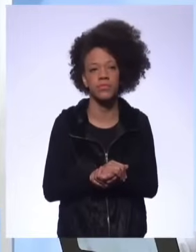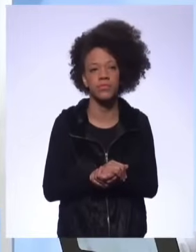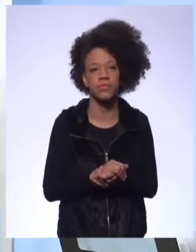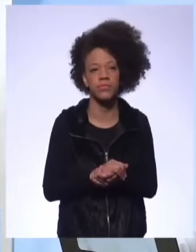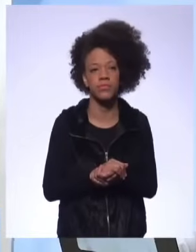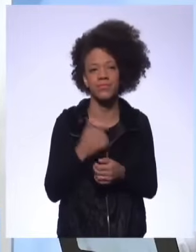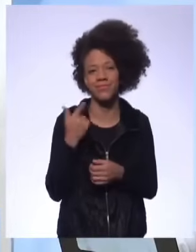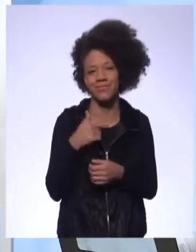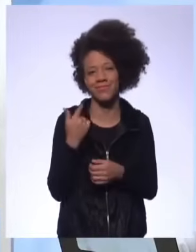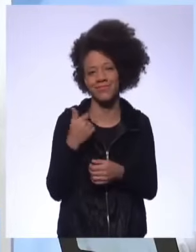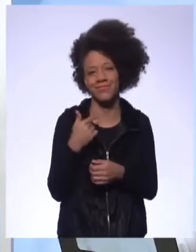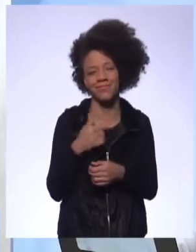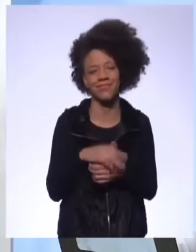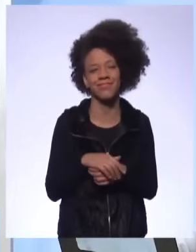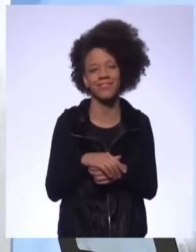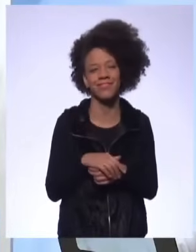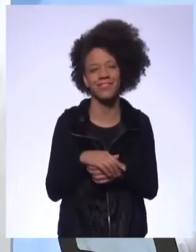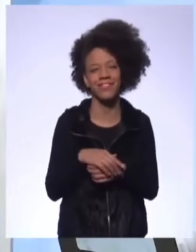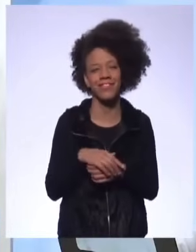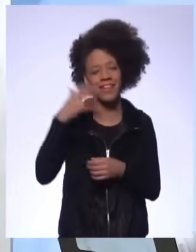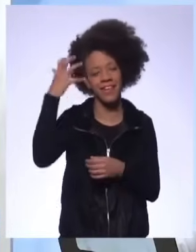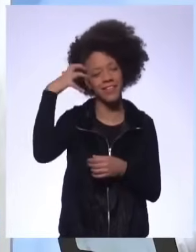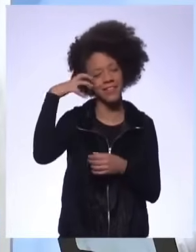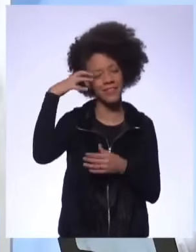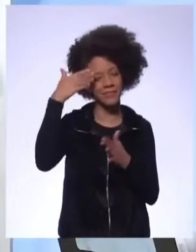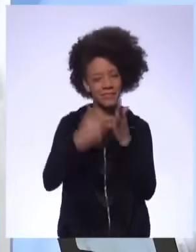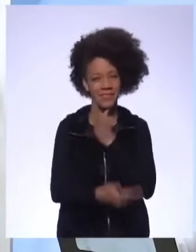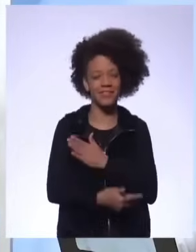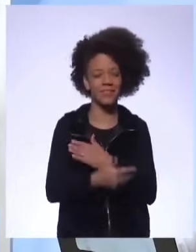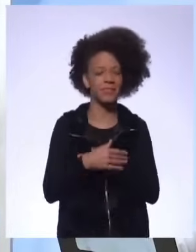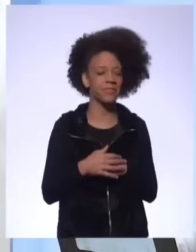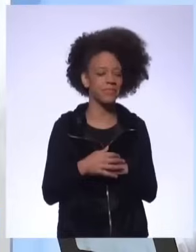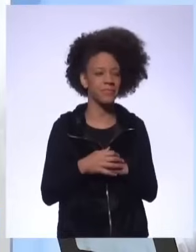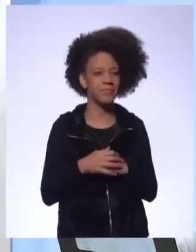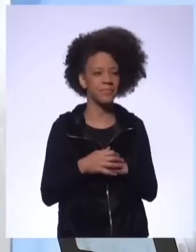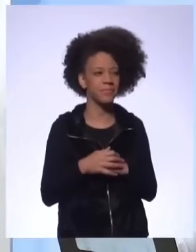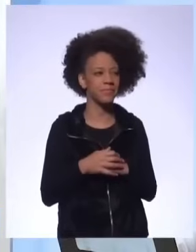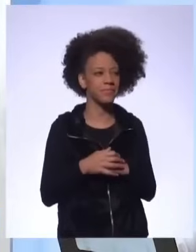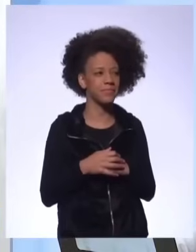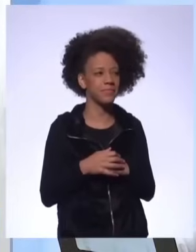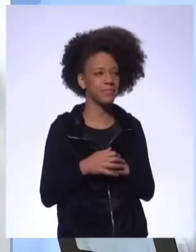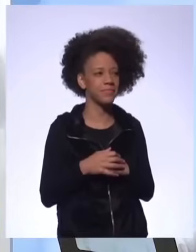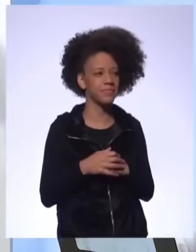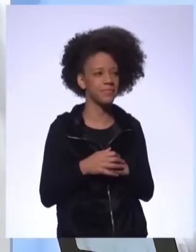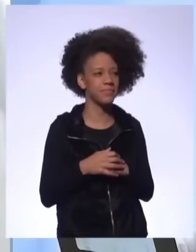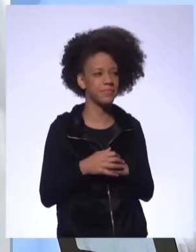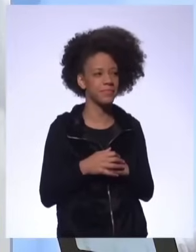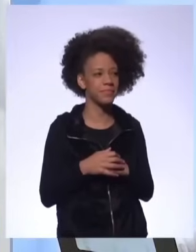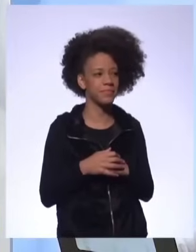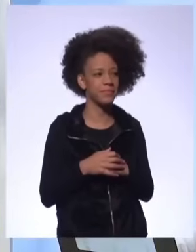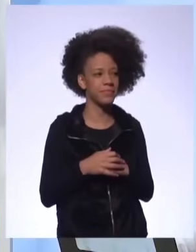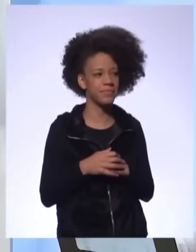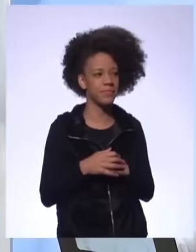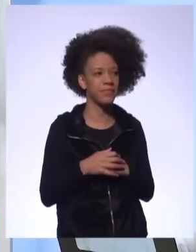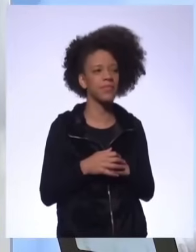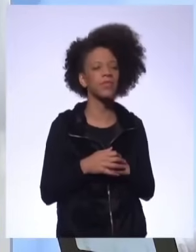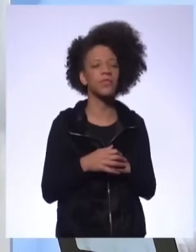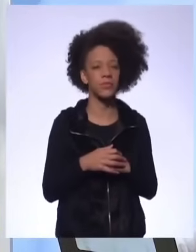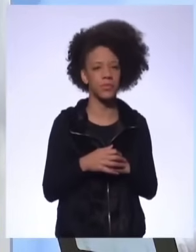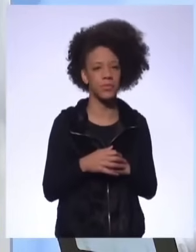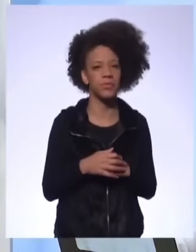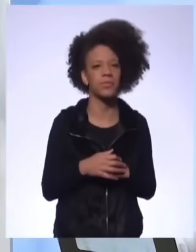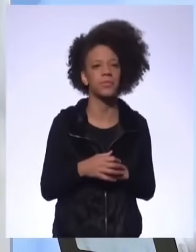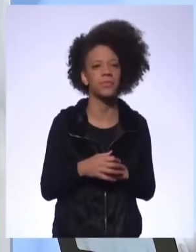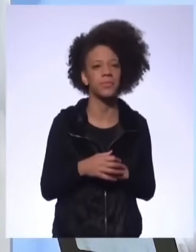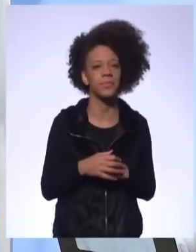Tá vendo? Eu perdi aqui, perdi a linha do raciocínio aqui. Assim aqui, ó. Assim... E assim.